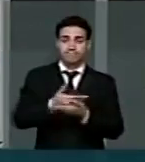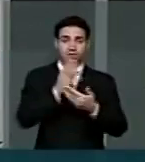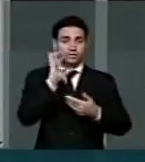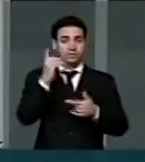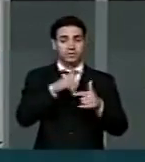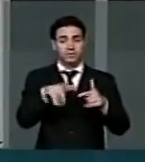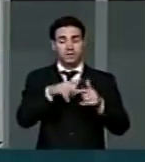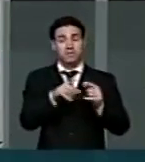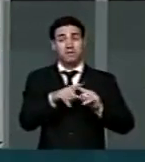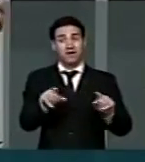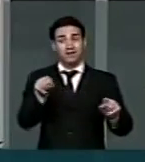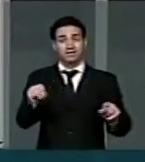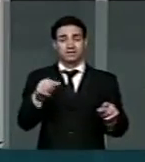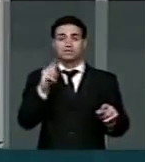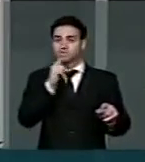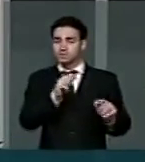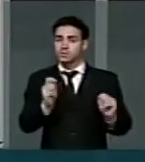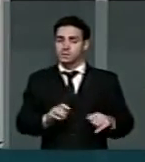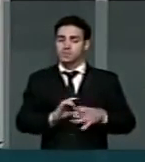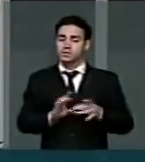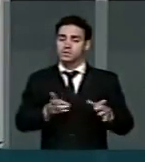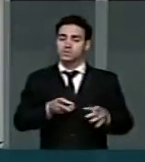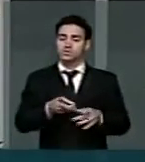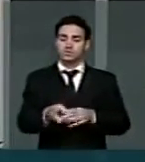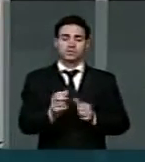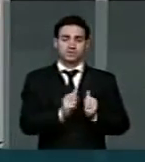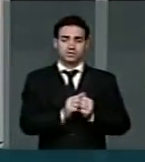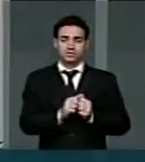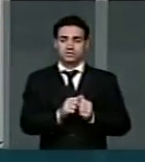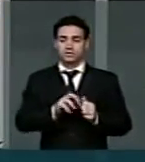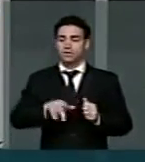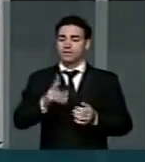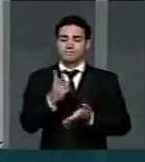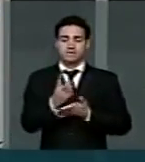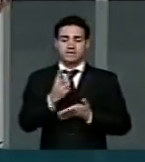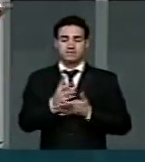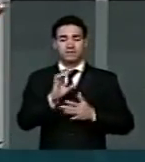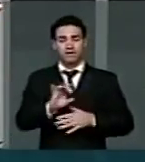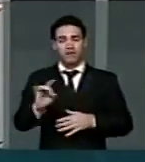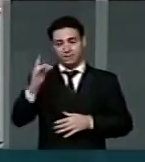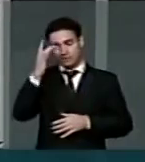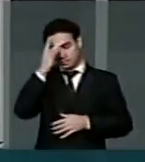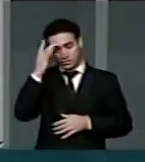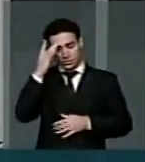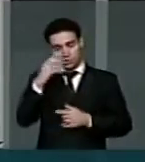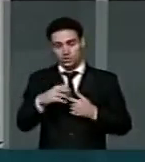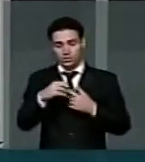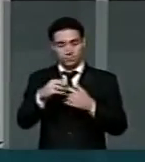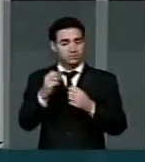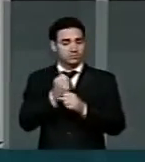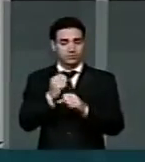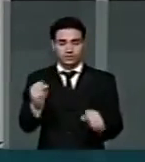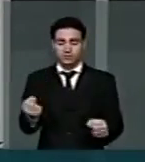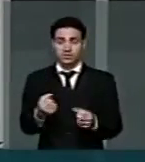ele possa continuar através de nós. Nunca é a mesma coisa, cada pessoa é única e insubstituível,